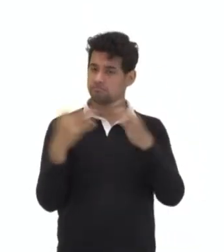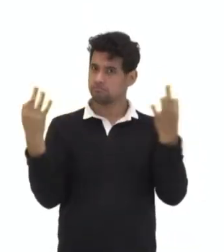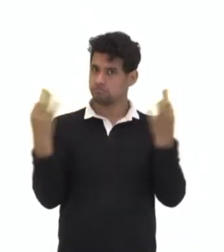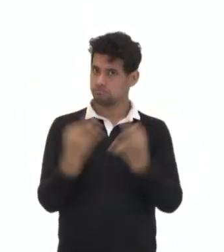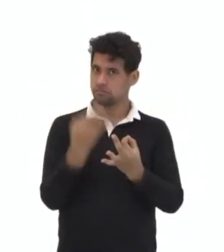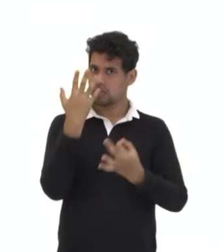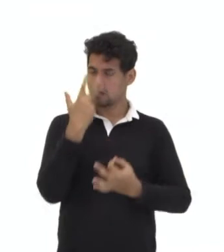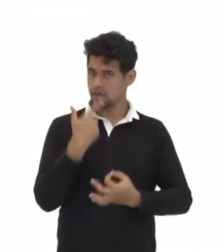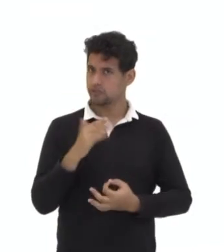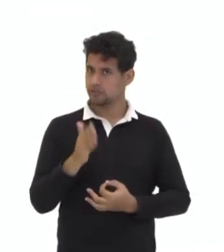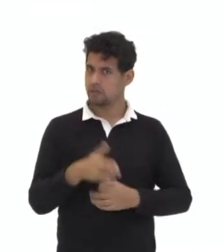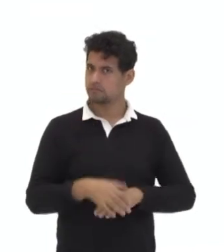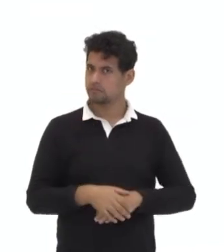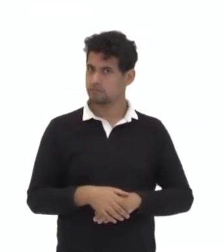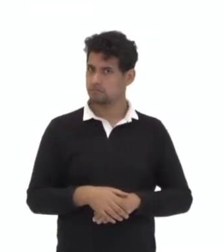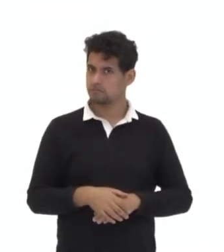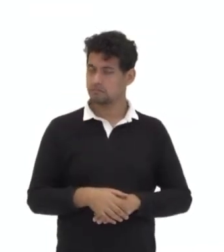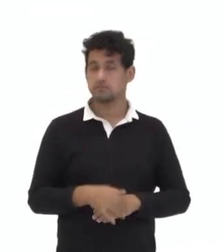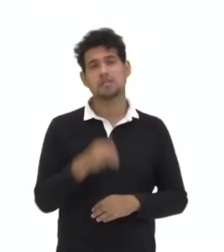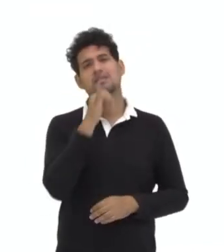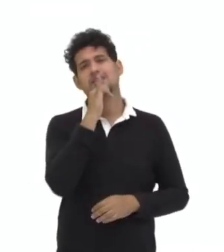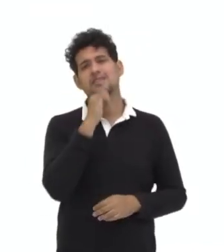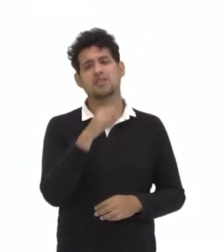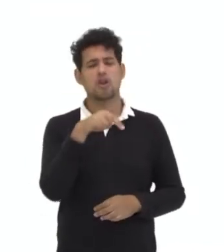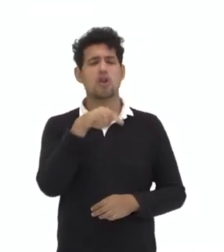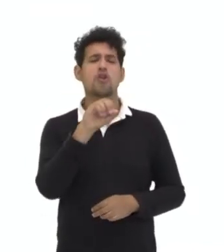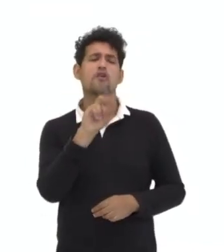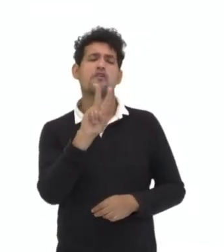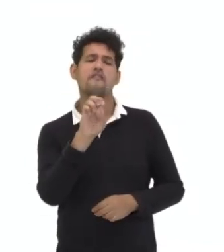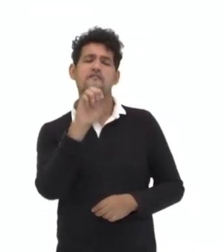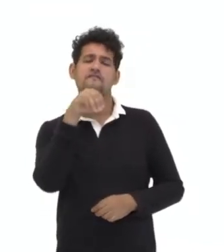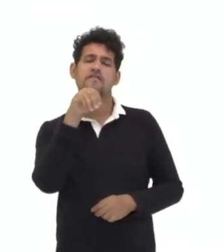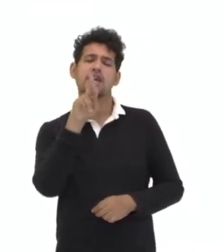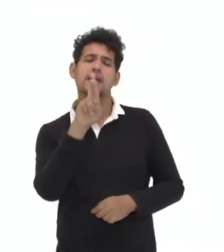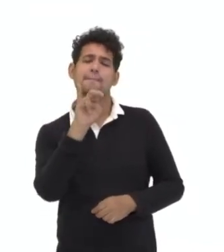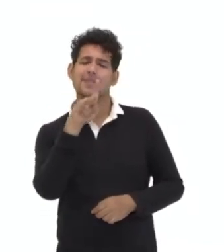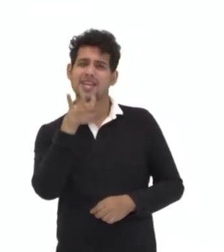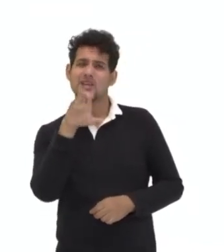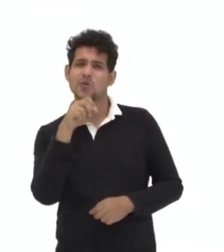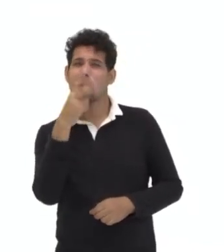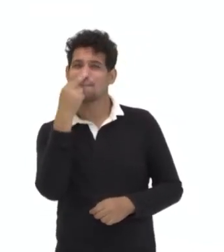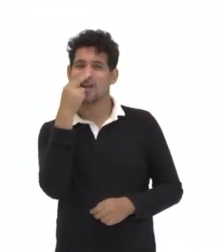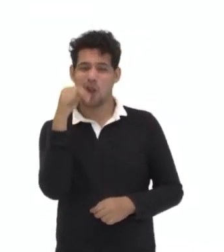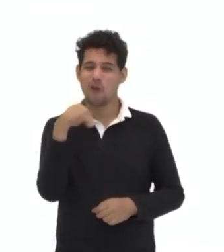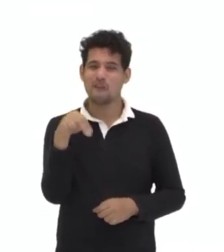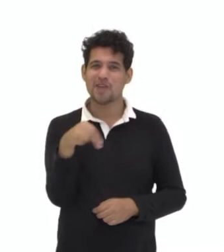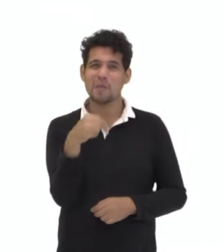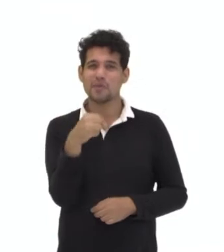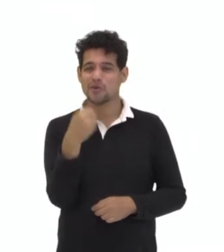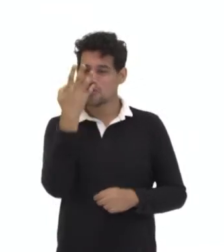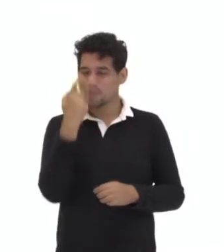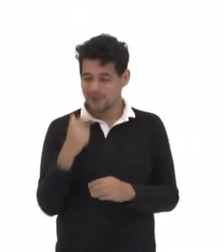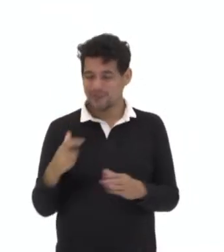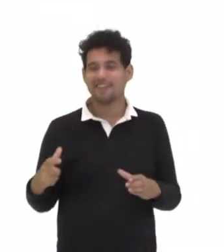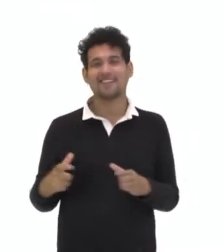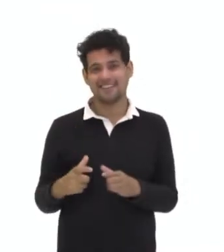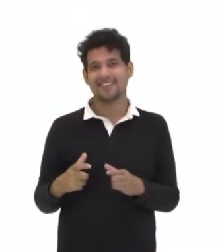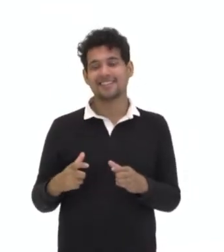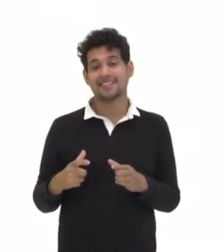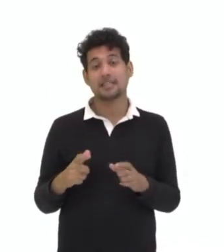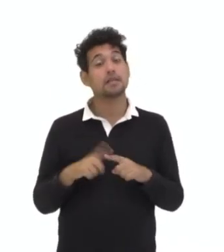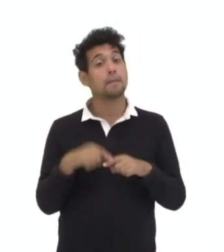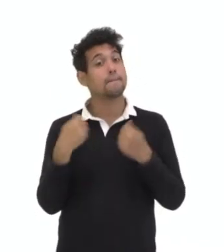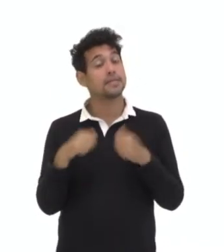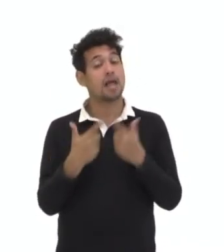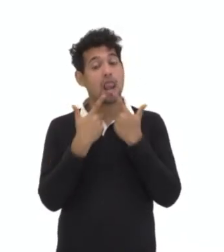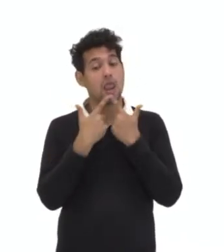público infantil? Sim. Eu não vou chegar para um adulto e dizer, novembrinho azul para você. Eu tenho que perceber o quê? A